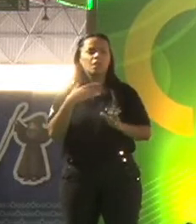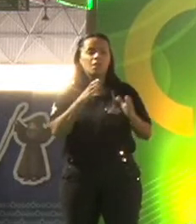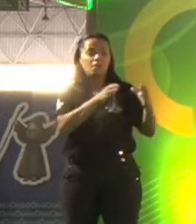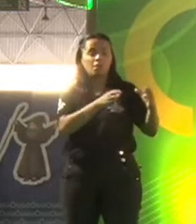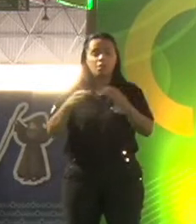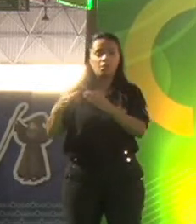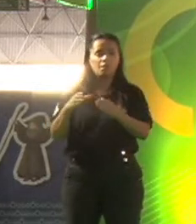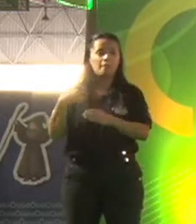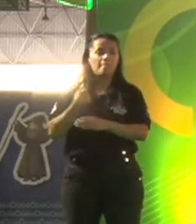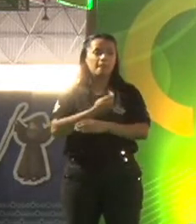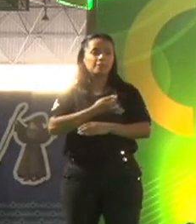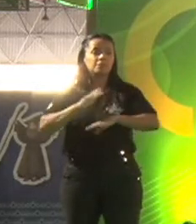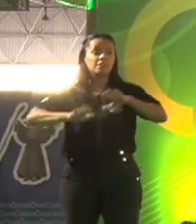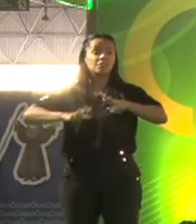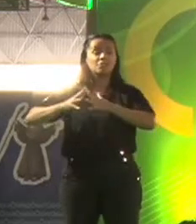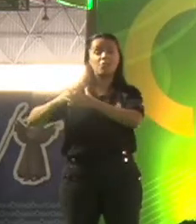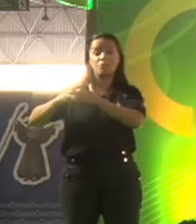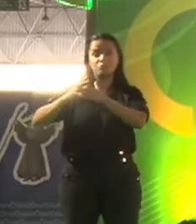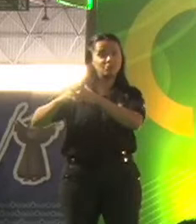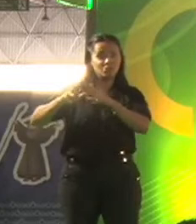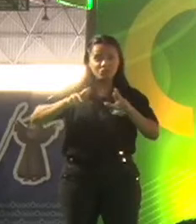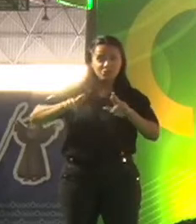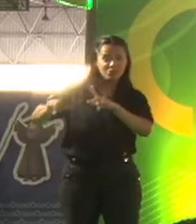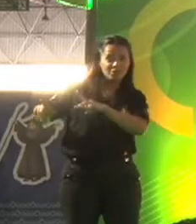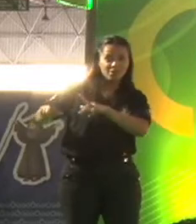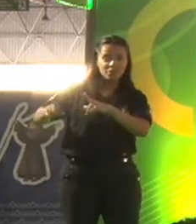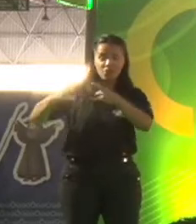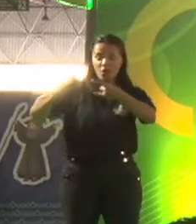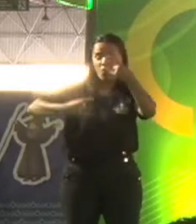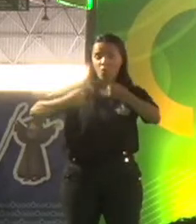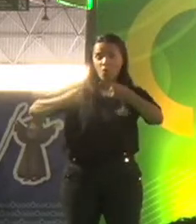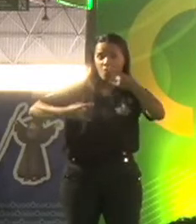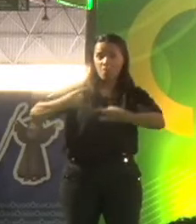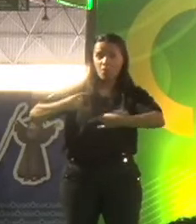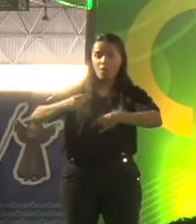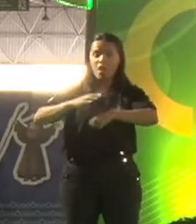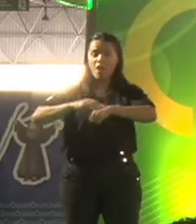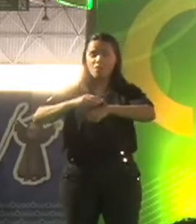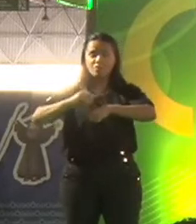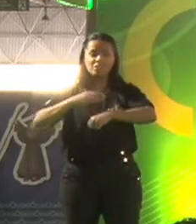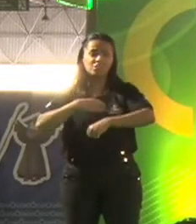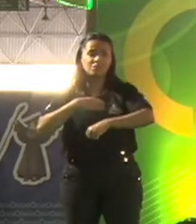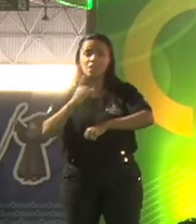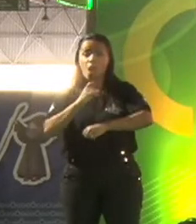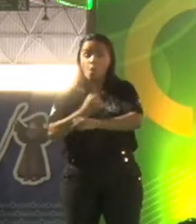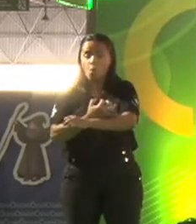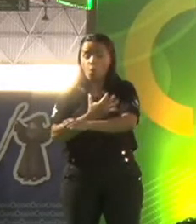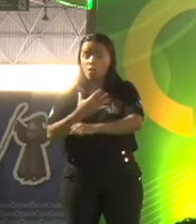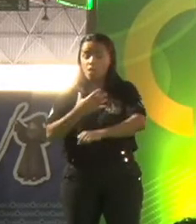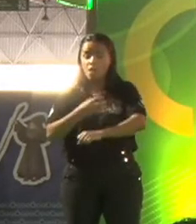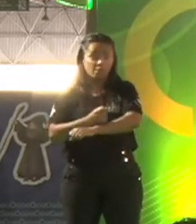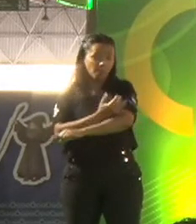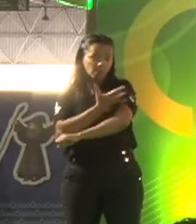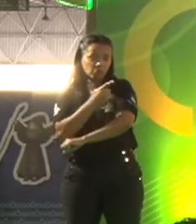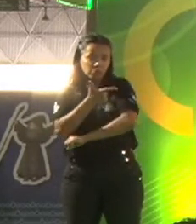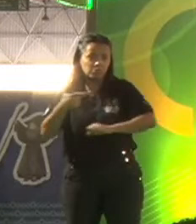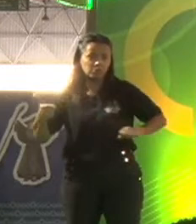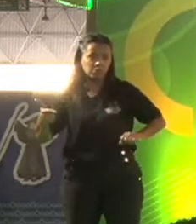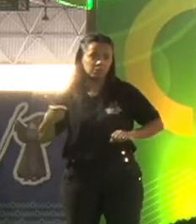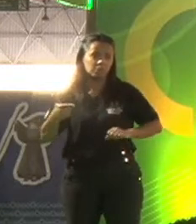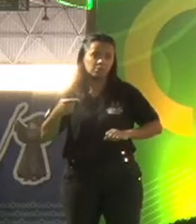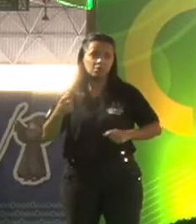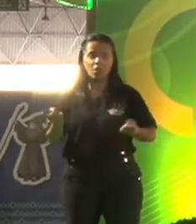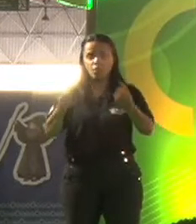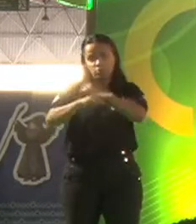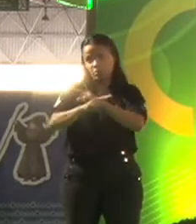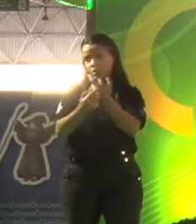áreas que às vezes o pessoal confunde não são a mesma coisa robótica um robô afetivo ele não necessariamente tem emotivo o robô é motivo não necessariamente afetivo e a gente pode